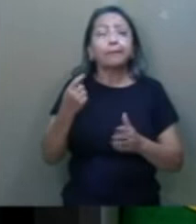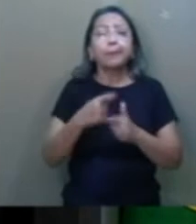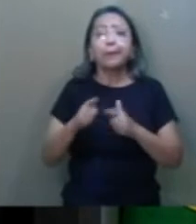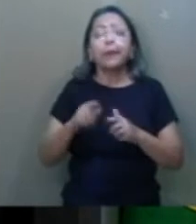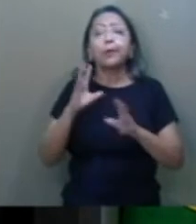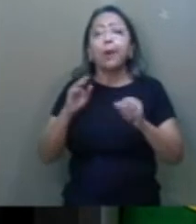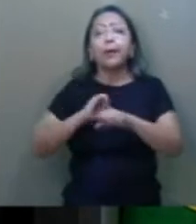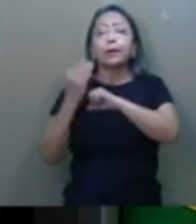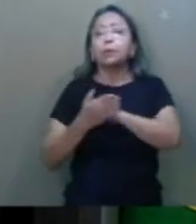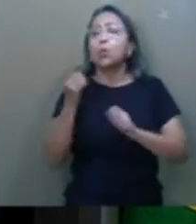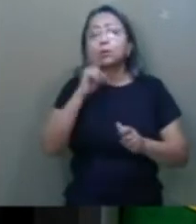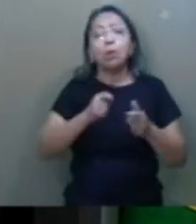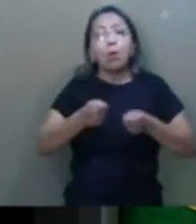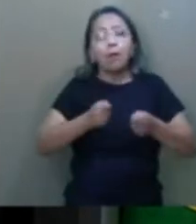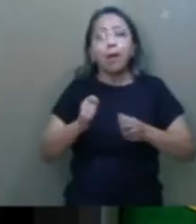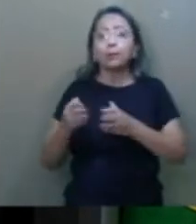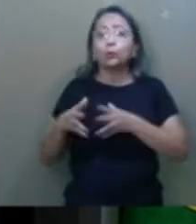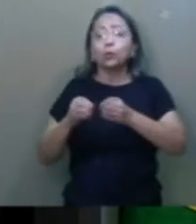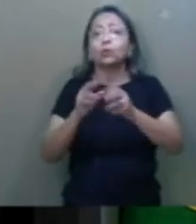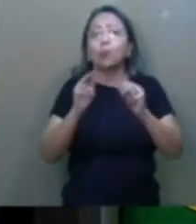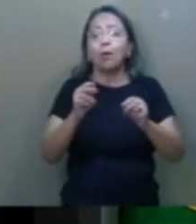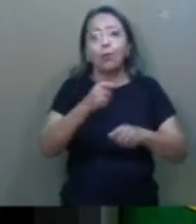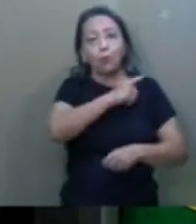as contas como o atual governo controlou.